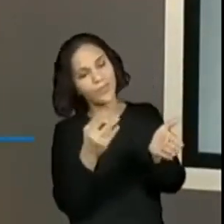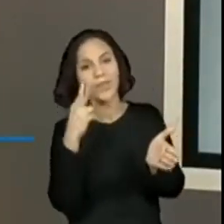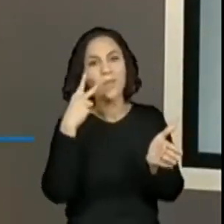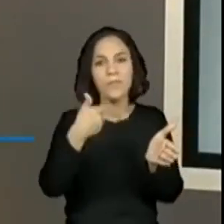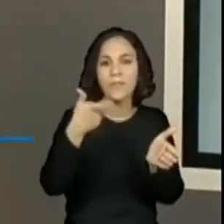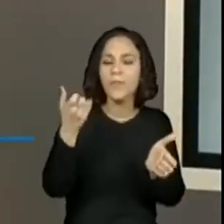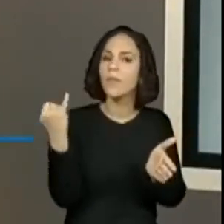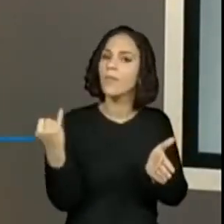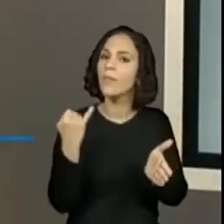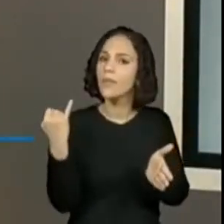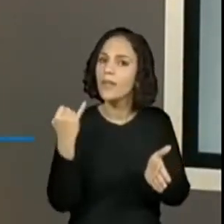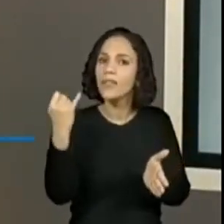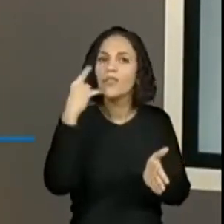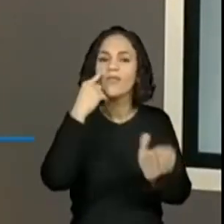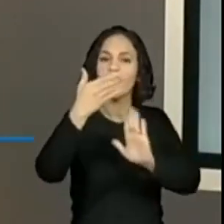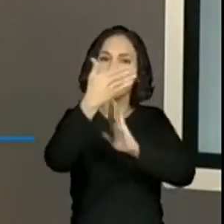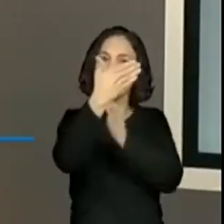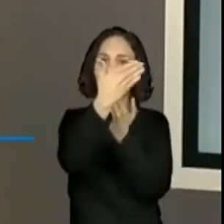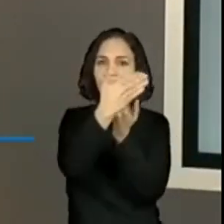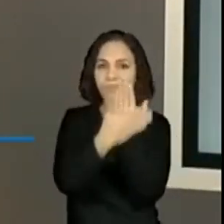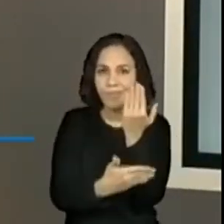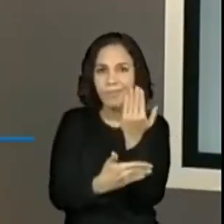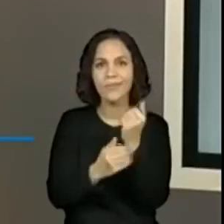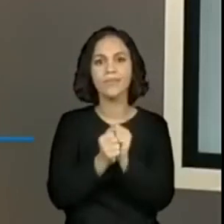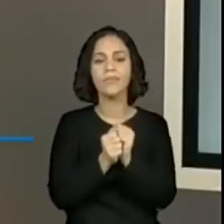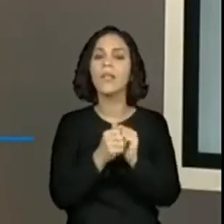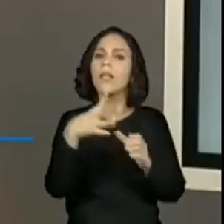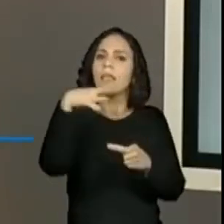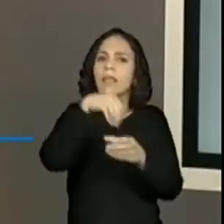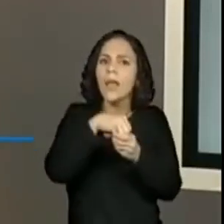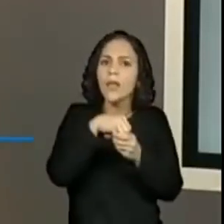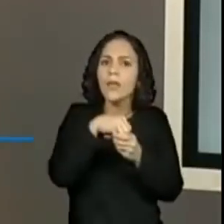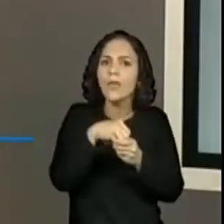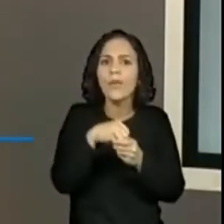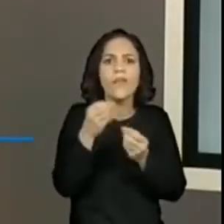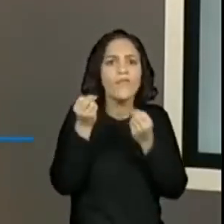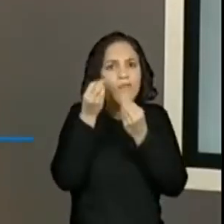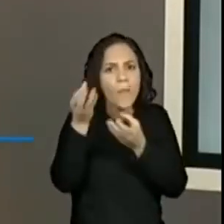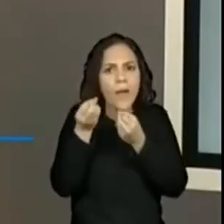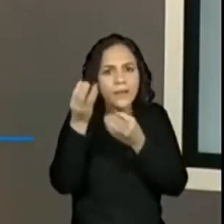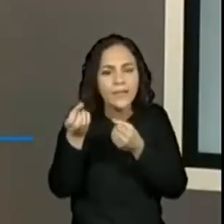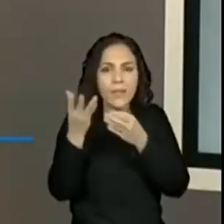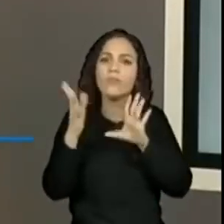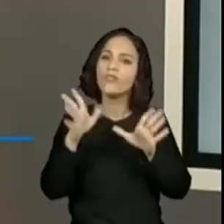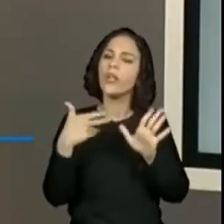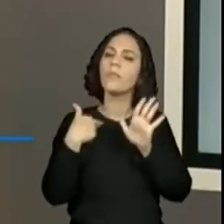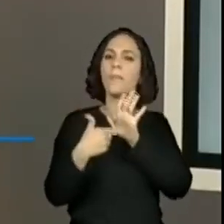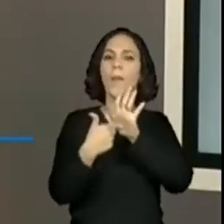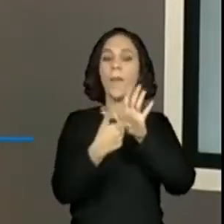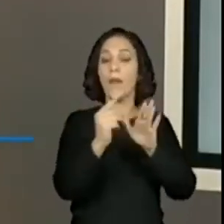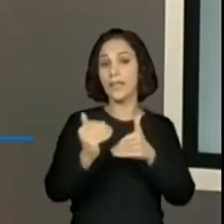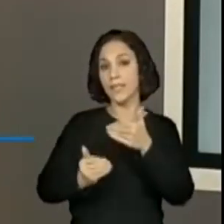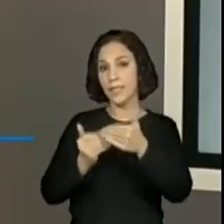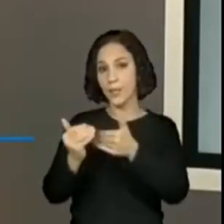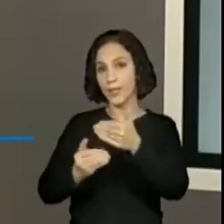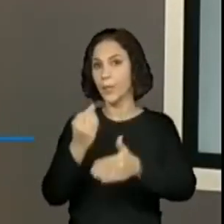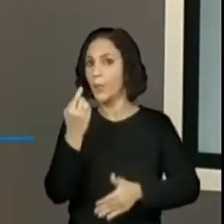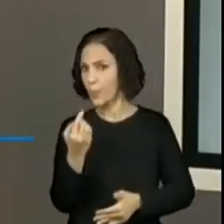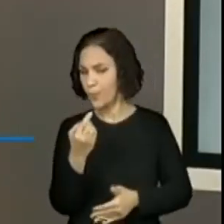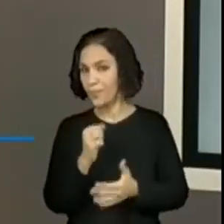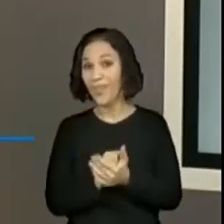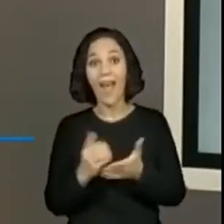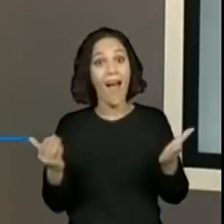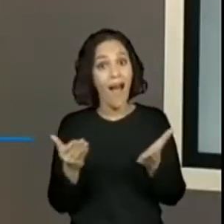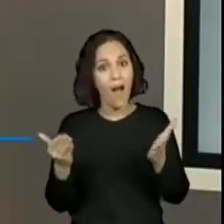eh ver a capa quantas informações ele traz então tudo isso foi muito bem trabalhado na sequência um a sequência